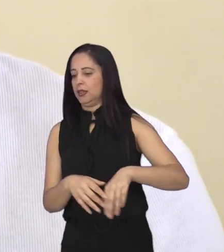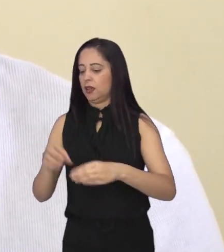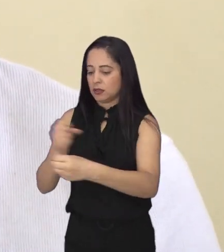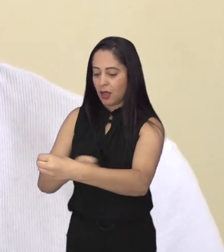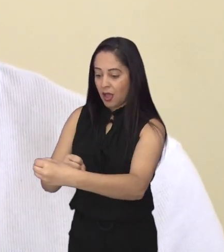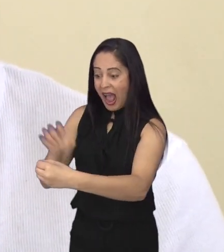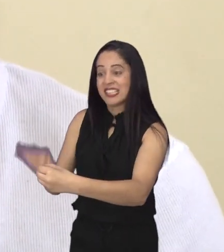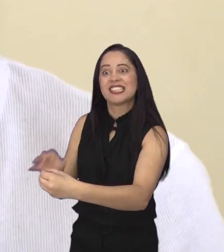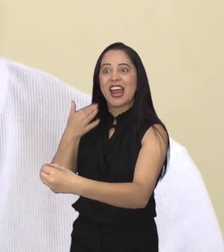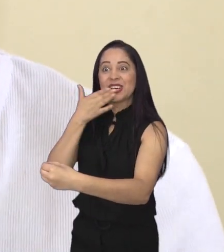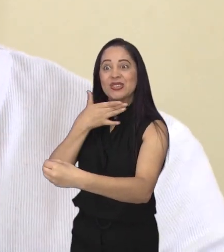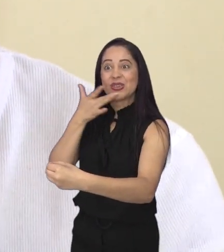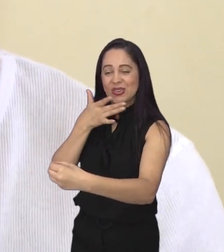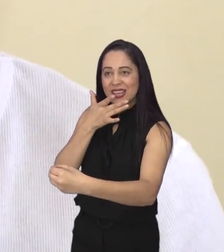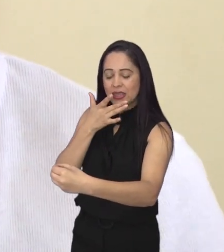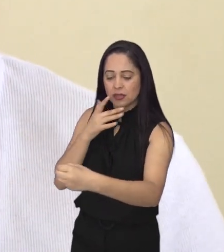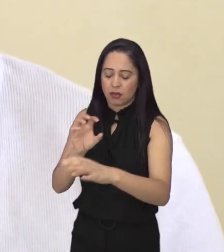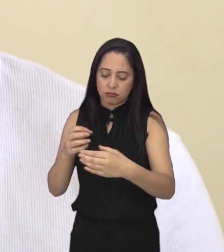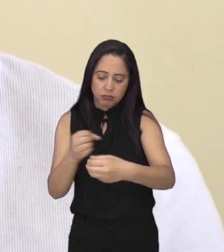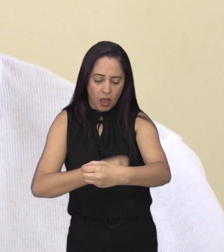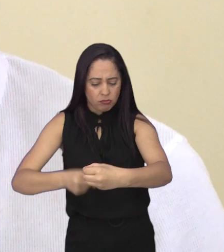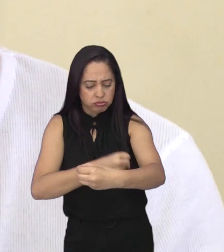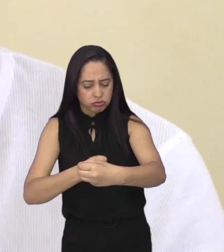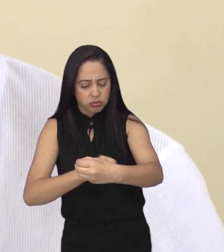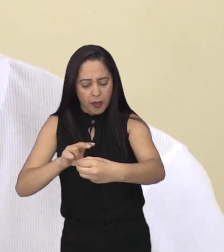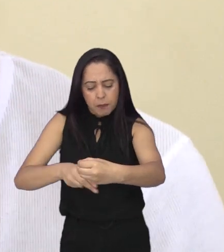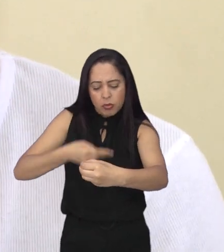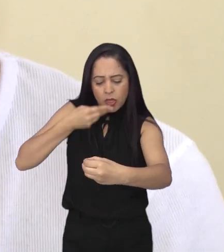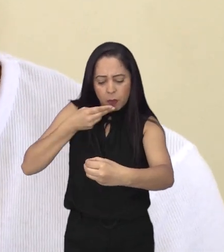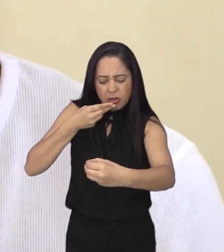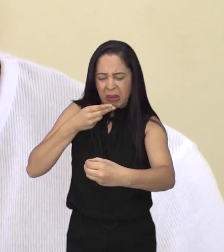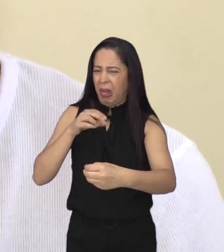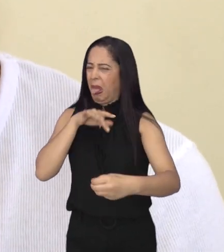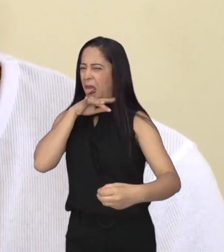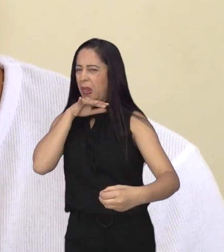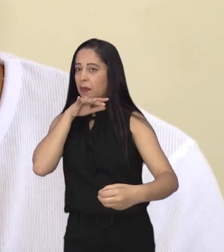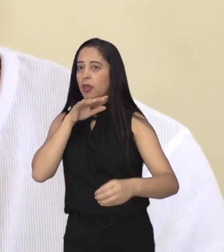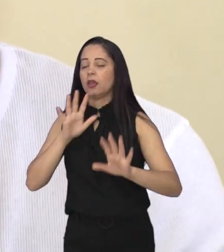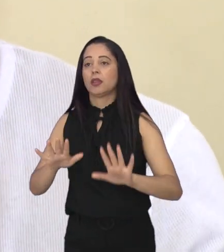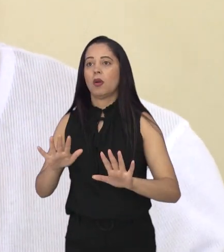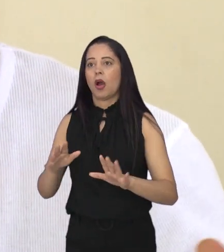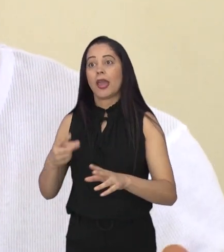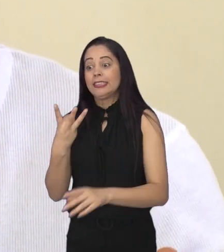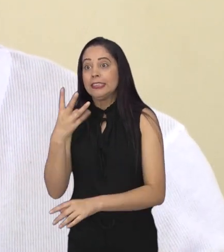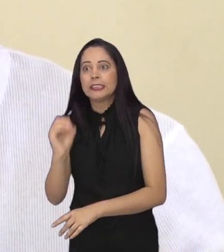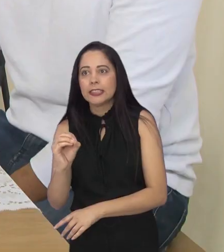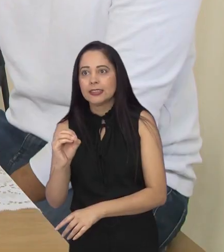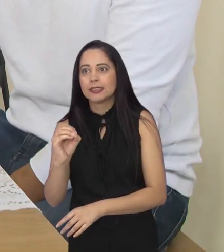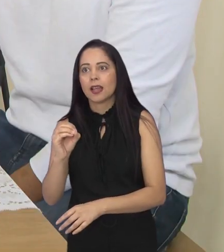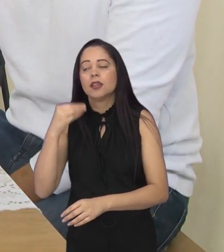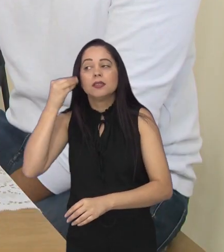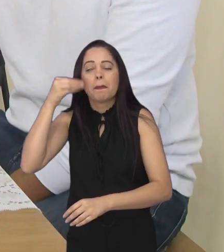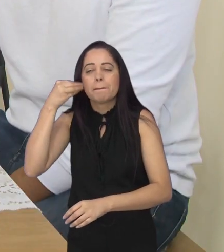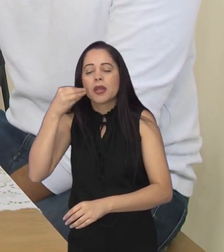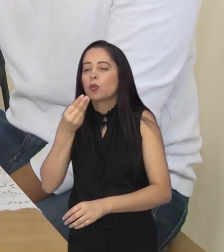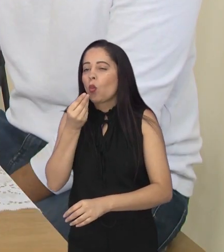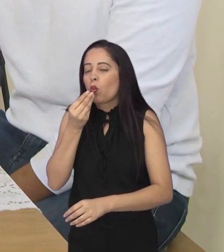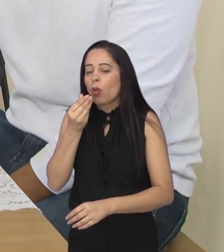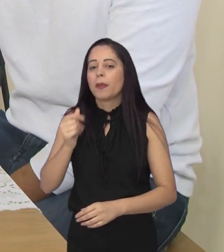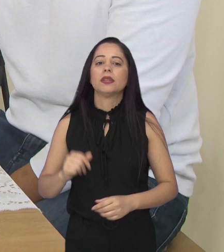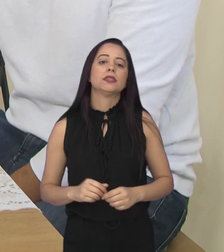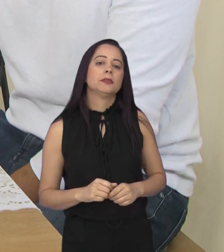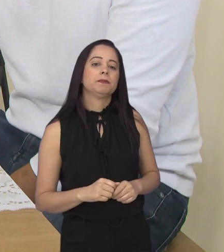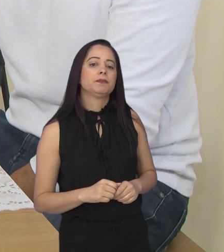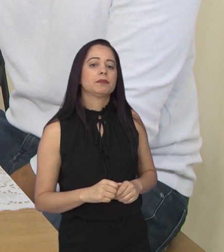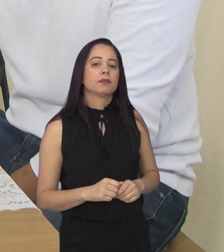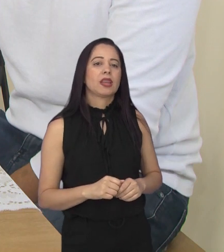muito bom. Esse dá pra ir pra frente. Aí a gente começou a inventar tanto sabor que a gente começou a ficar louco, tinha mais de 30 sabores. O primeiro